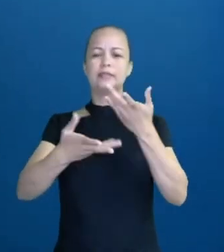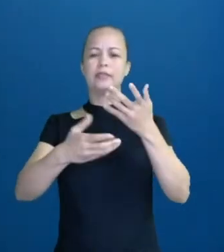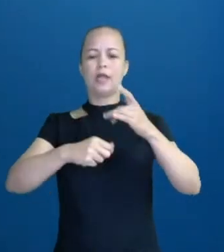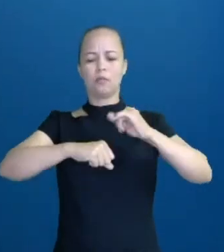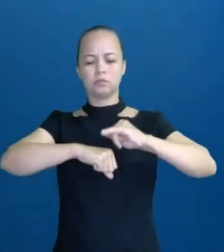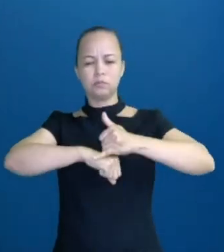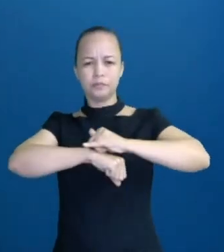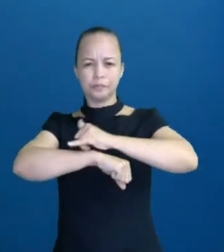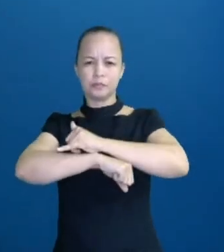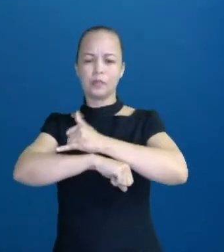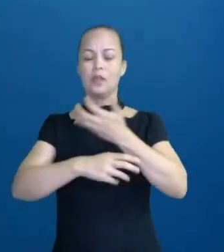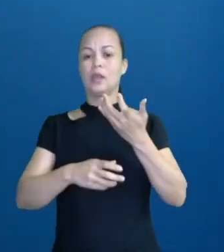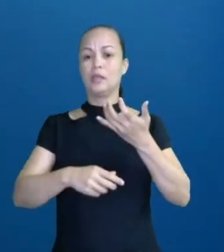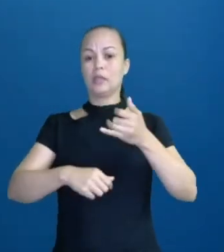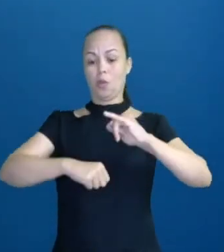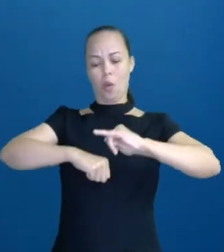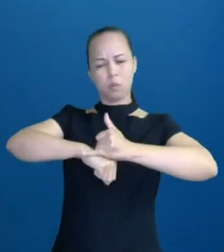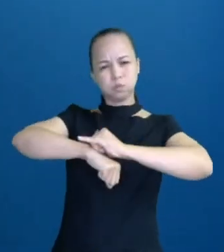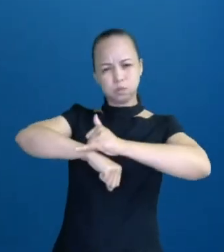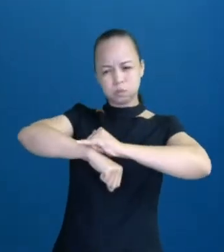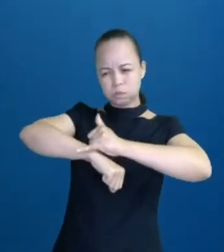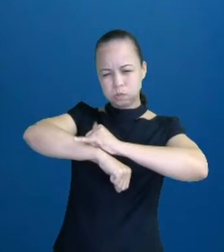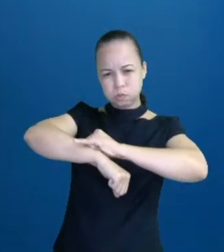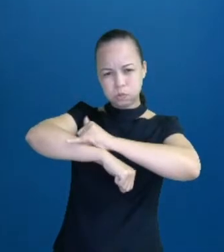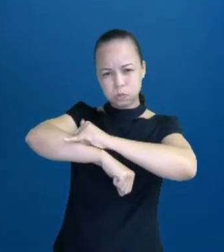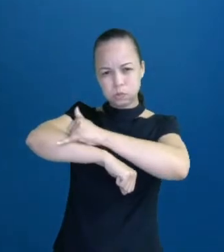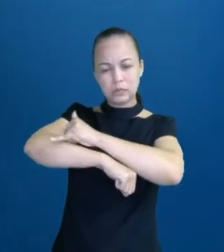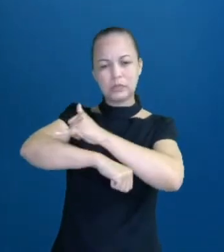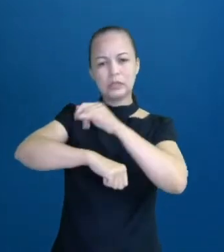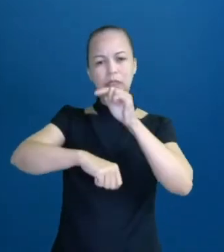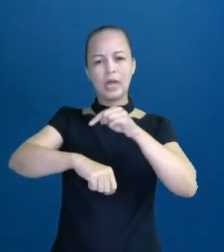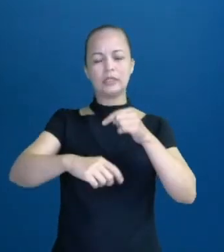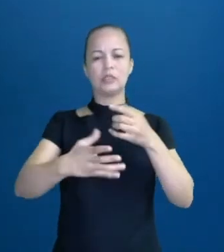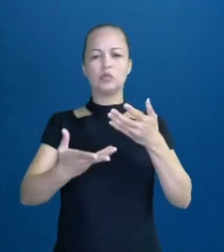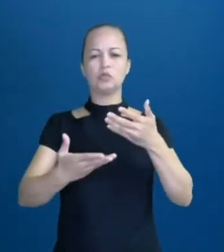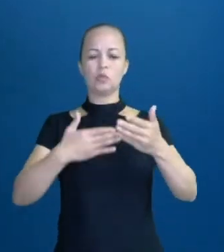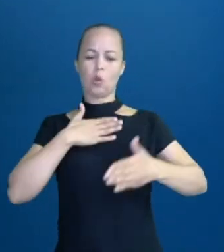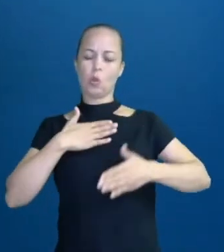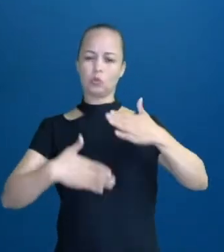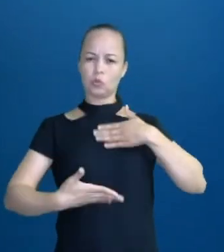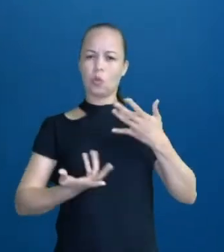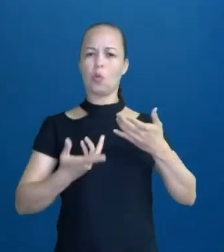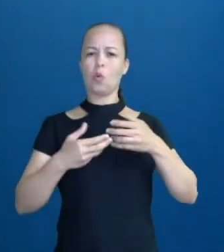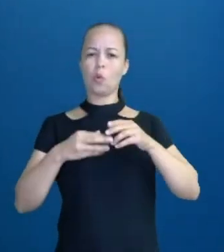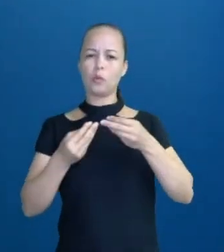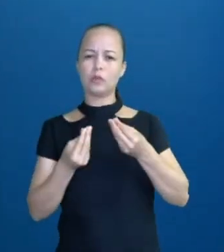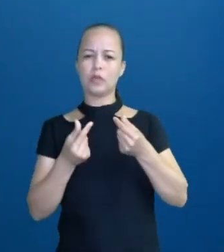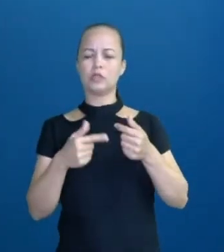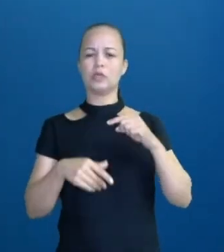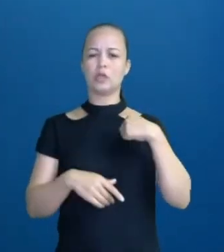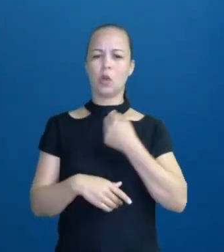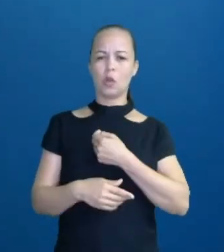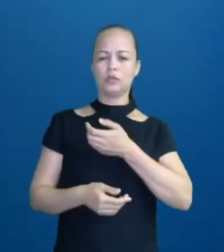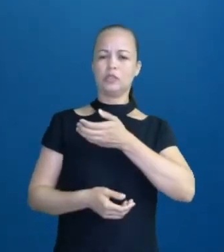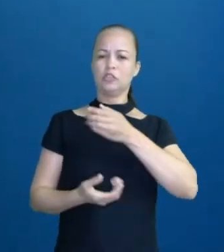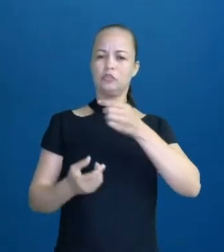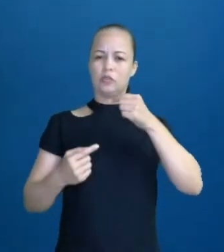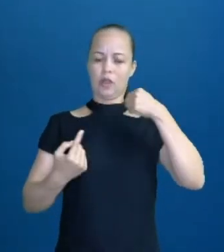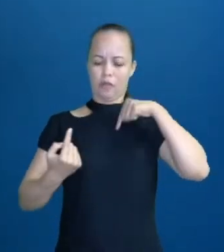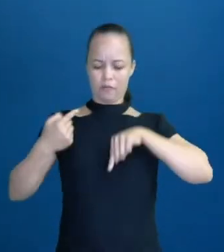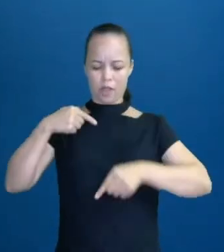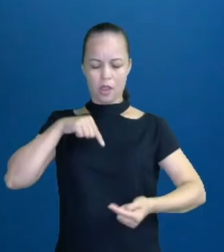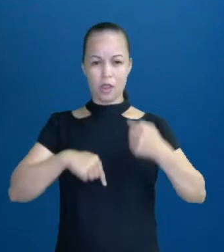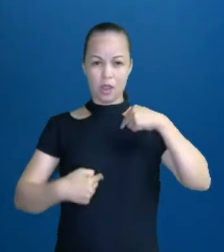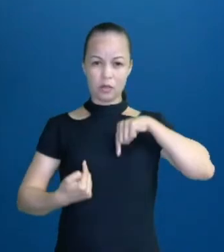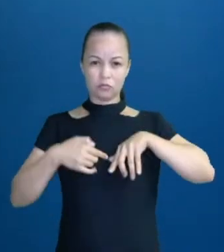uma inflamação do nosso corpo. E a partir do momento que o nosso corpo está inflamado, né, as nossas artérias, as nossas veias, os